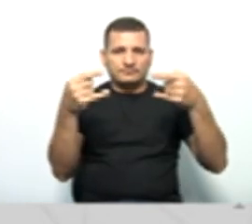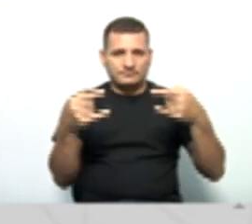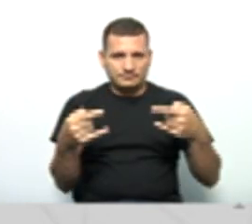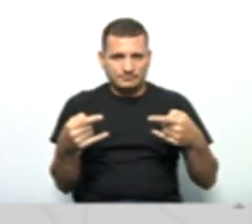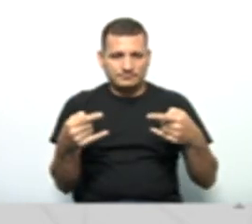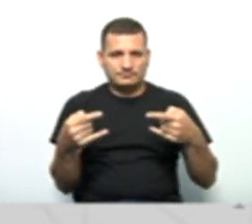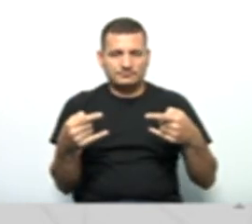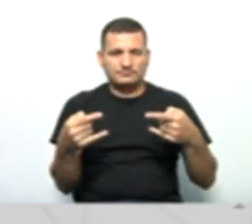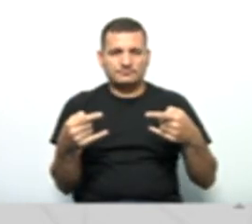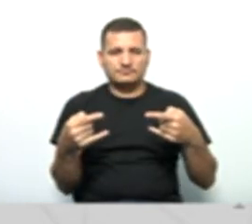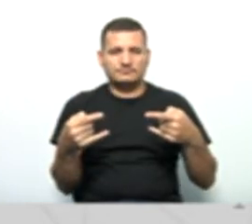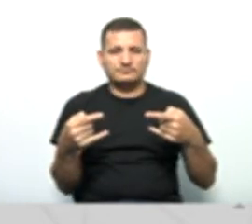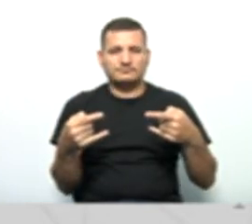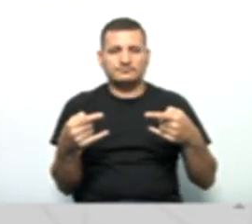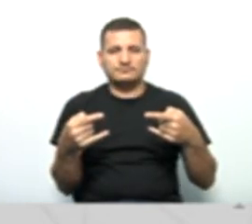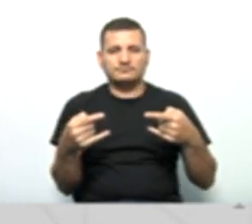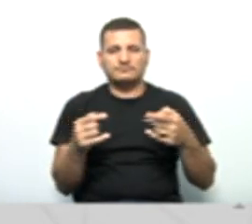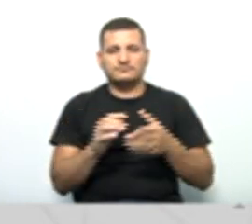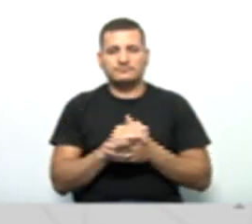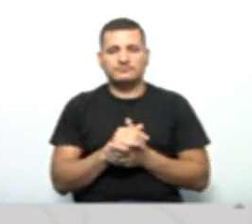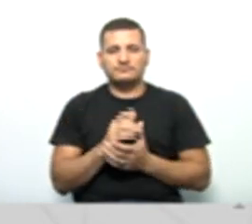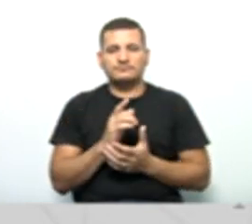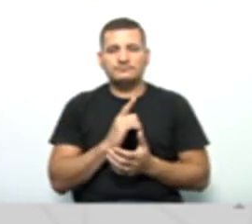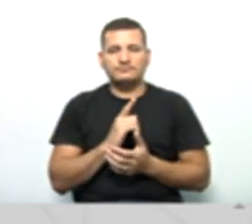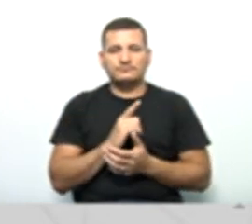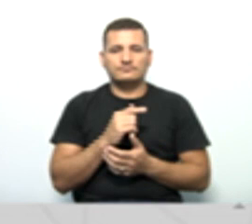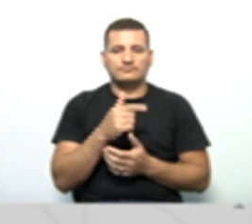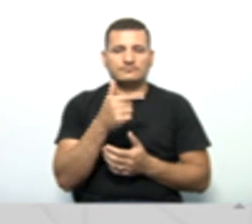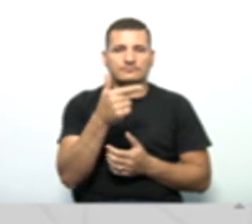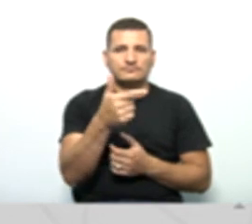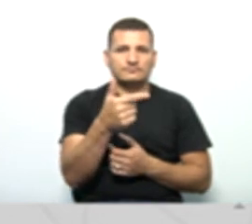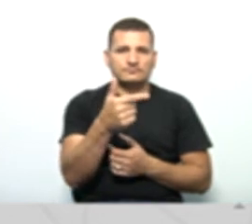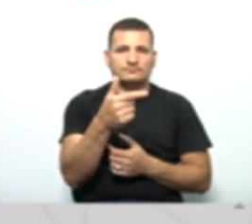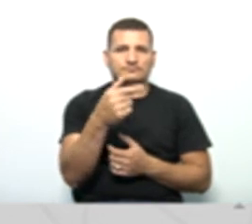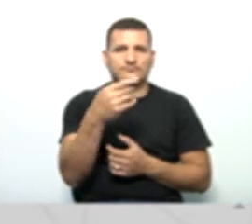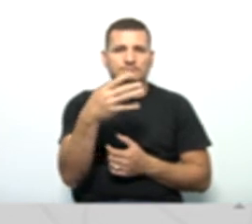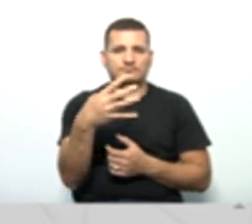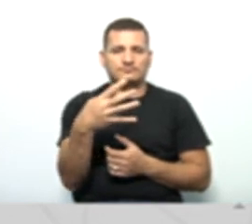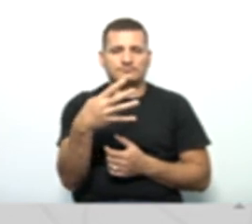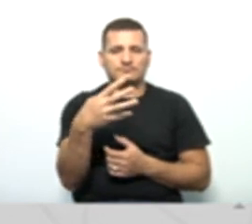vamos supor que tem 2, 4, 3